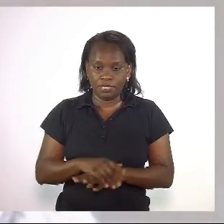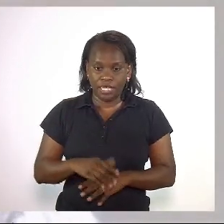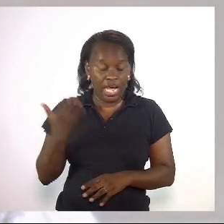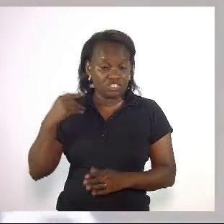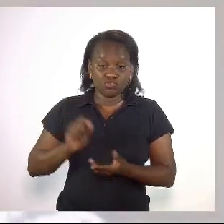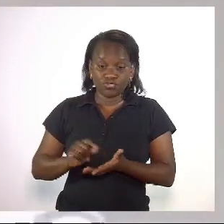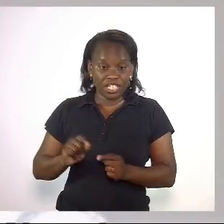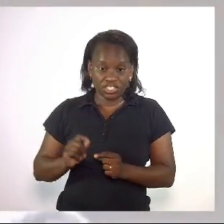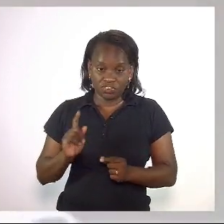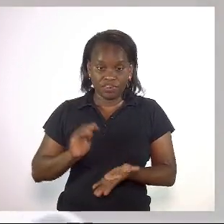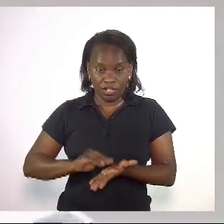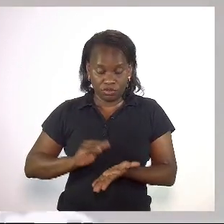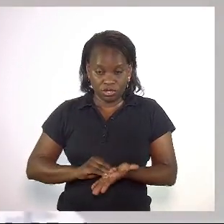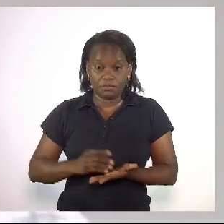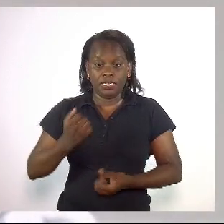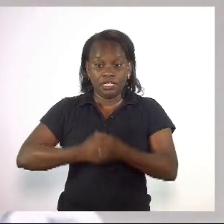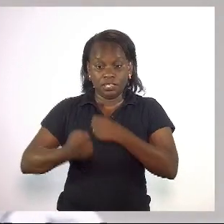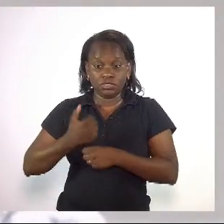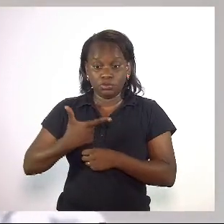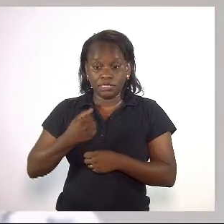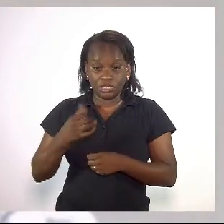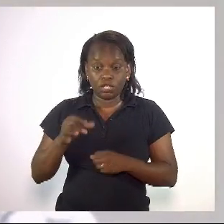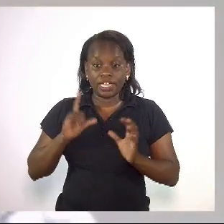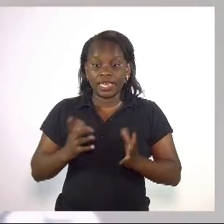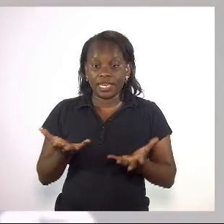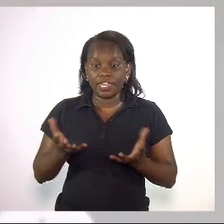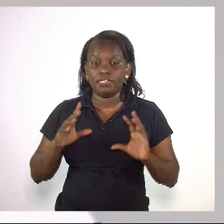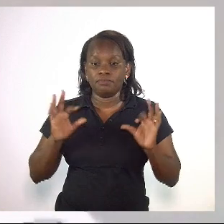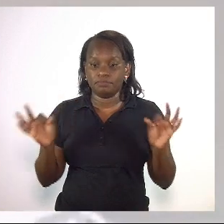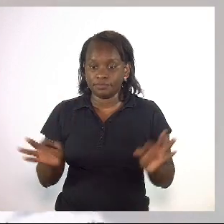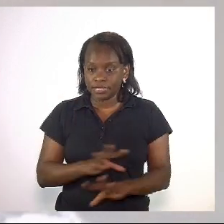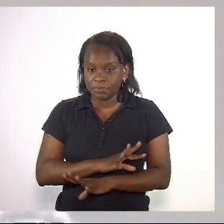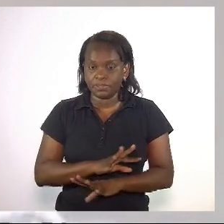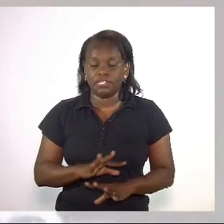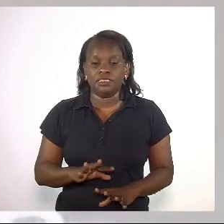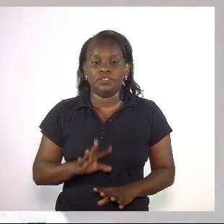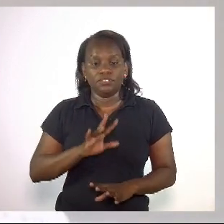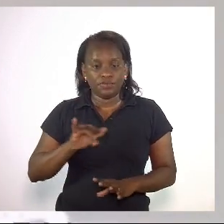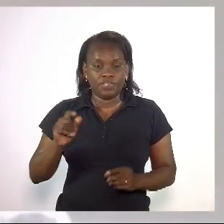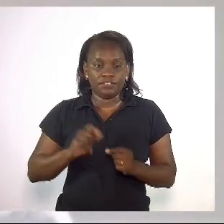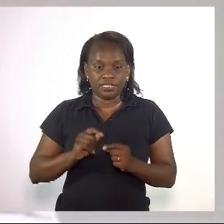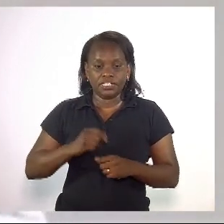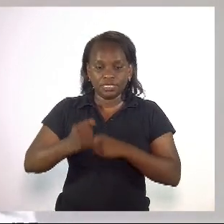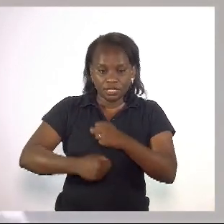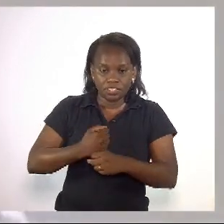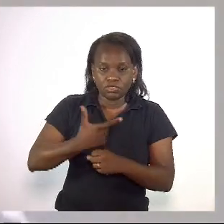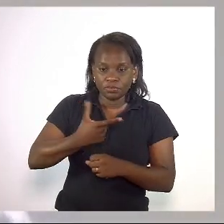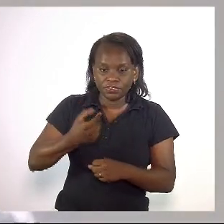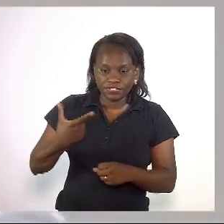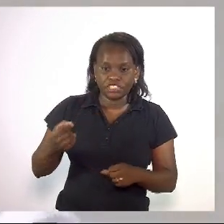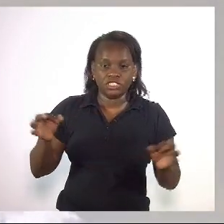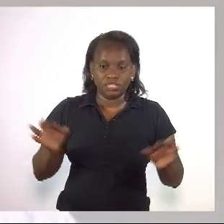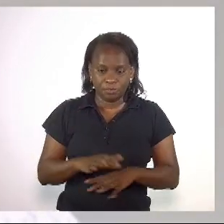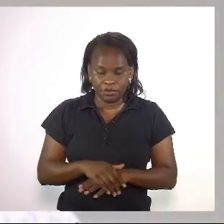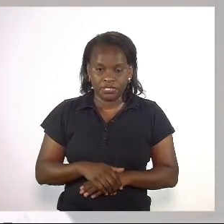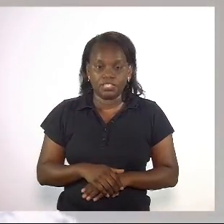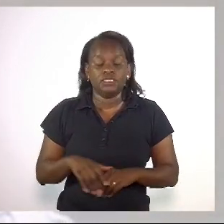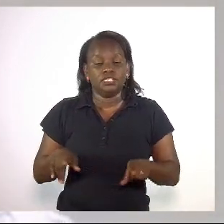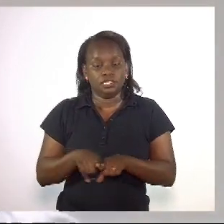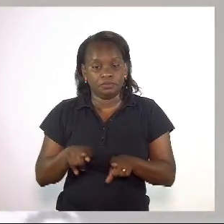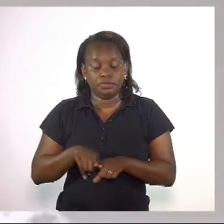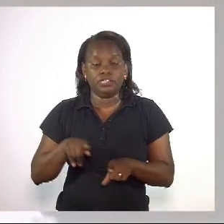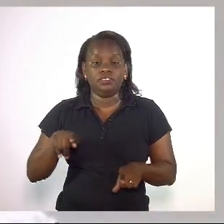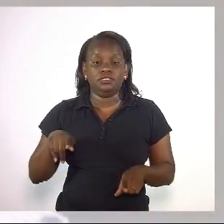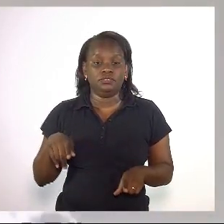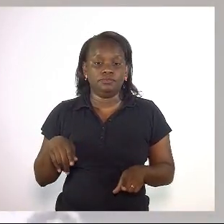feito no ano de 2019 será executado no ano de 2020. E estamos